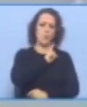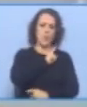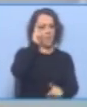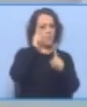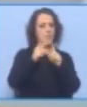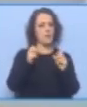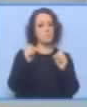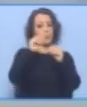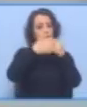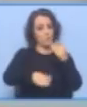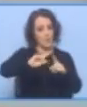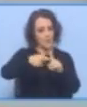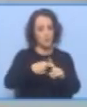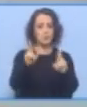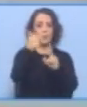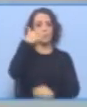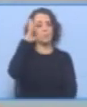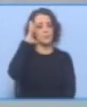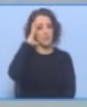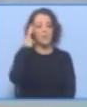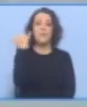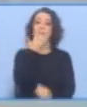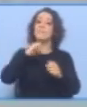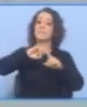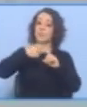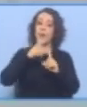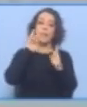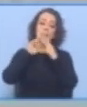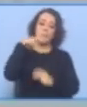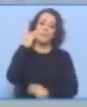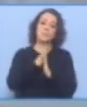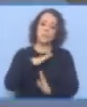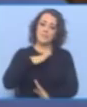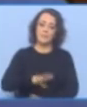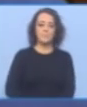para o ano novo. Votos de uma ótima tarde, feliz ano novo e até amanhã, se Deus quiser.